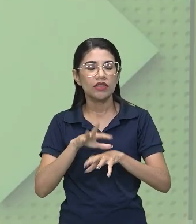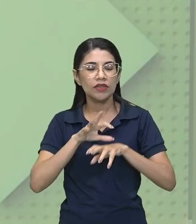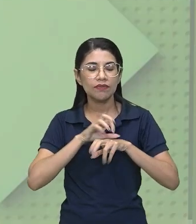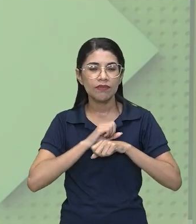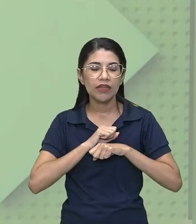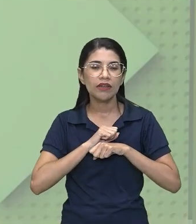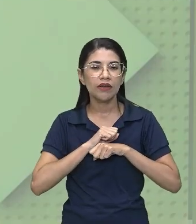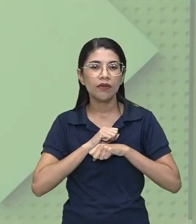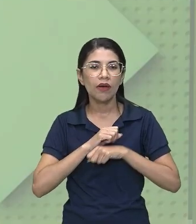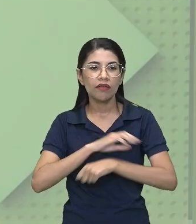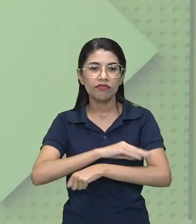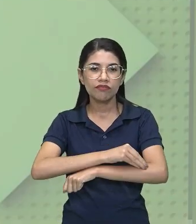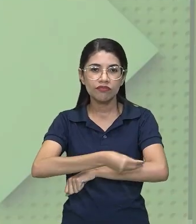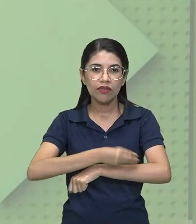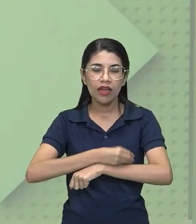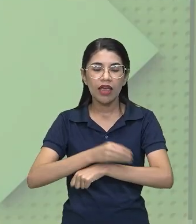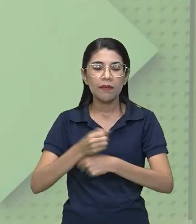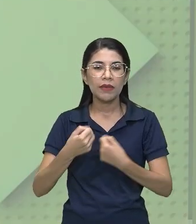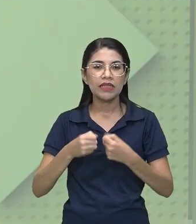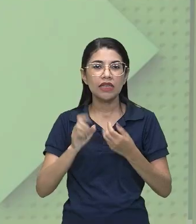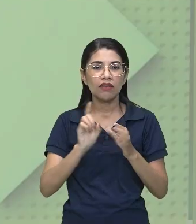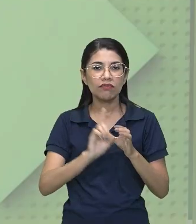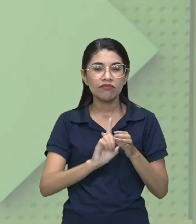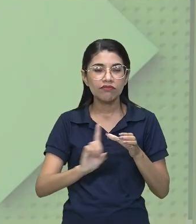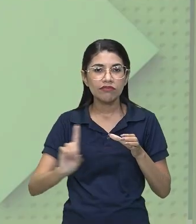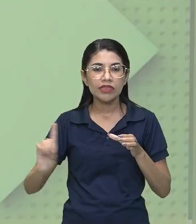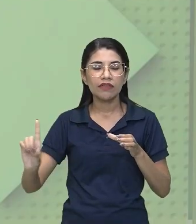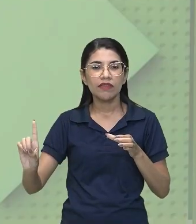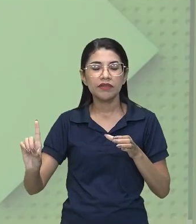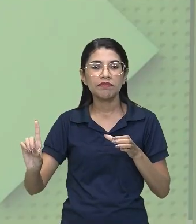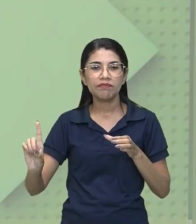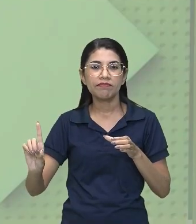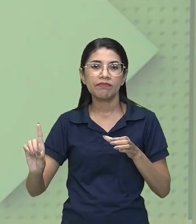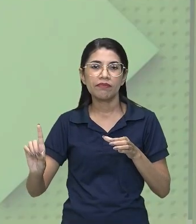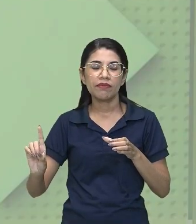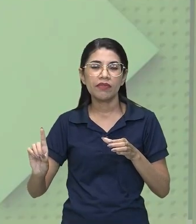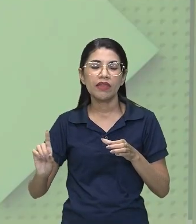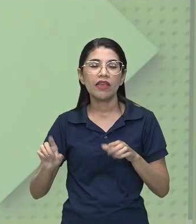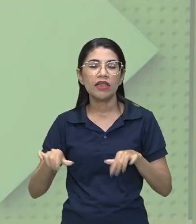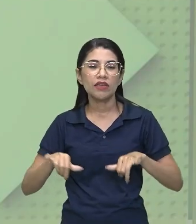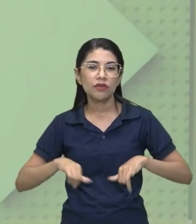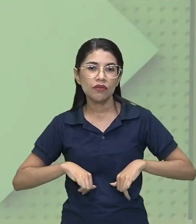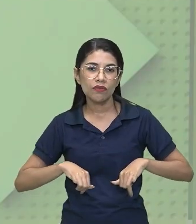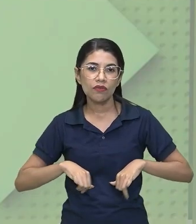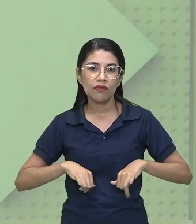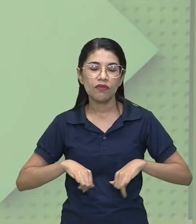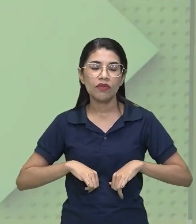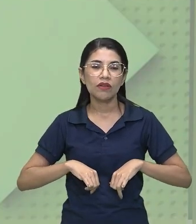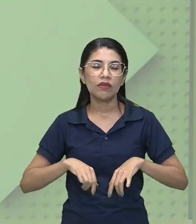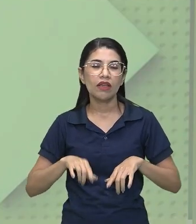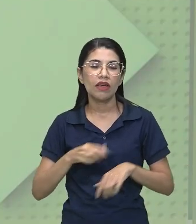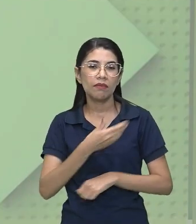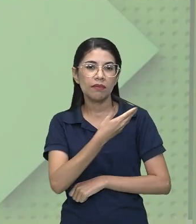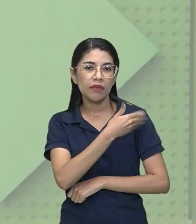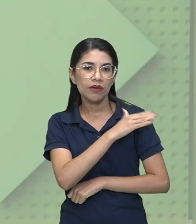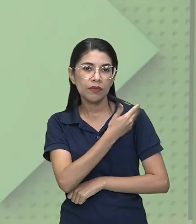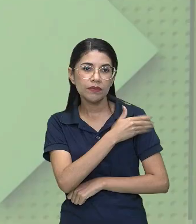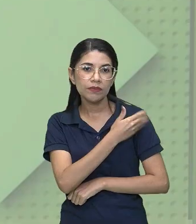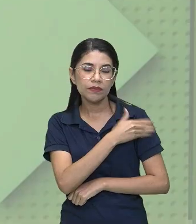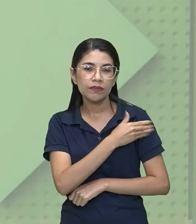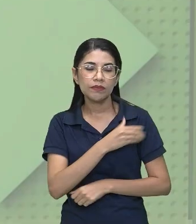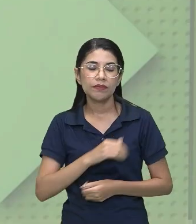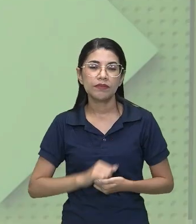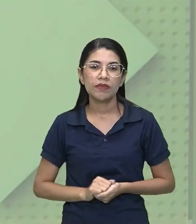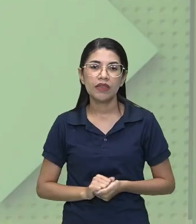eram afastadas da sociedade e sofriam muito preconceito por isso, certo? Então,